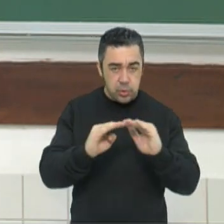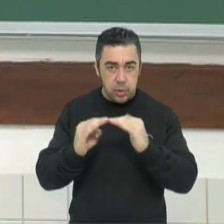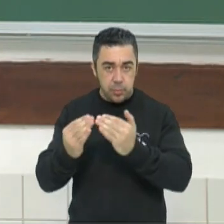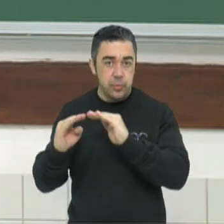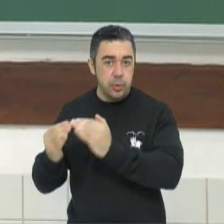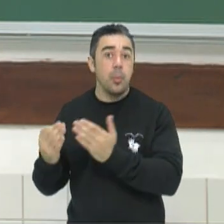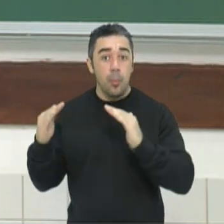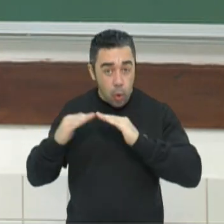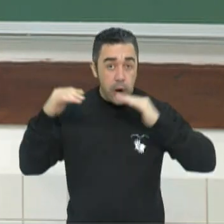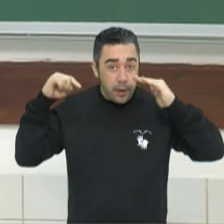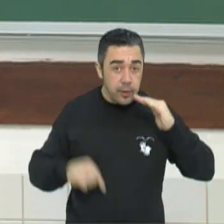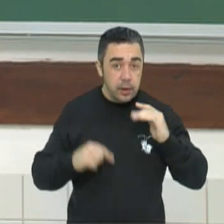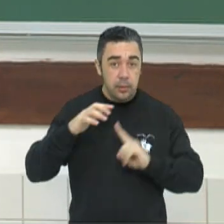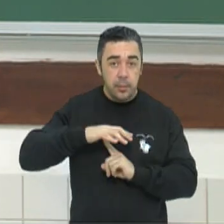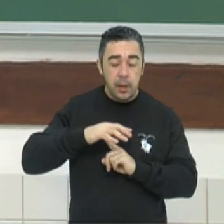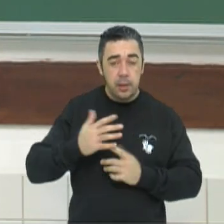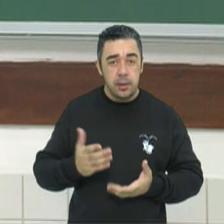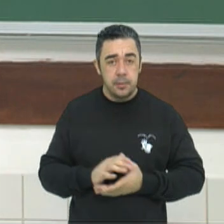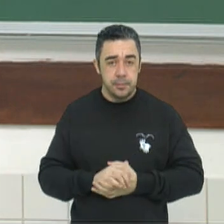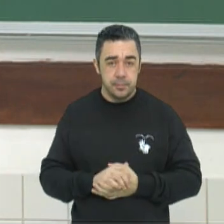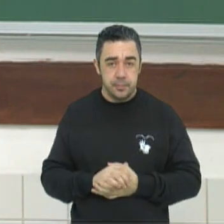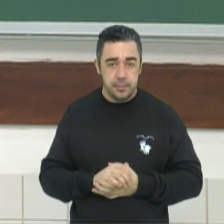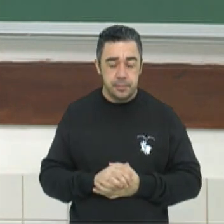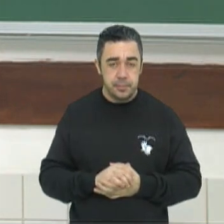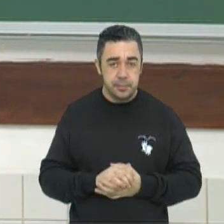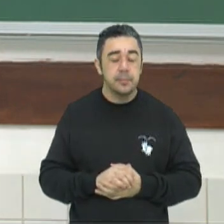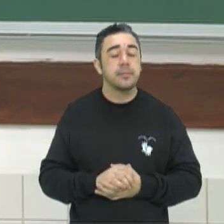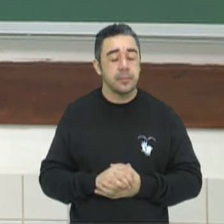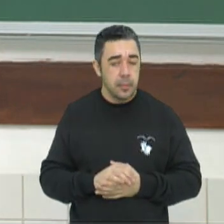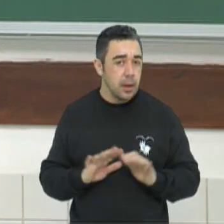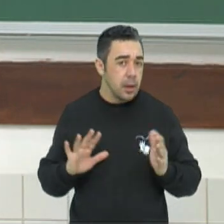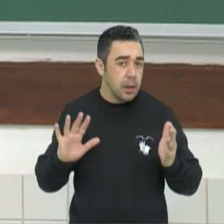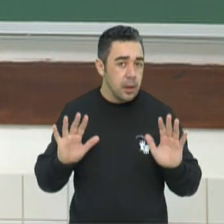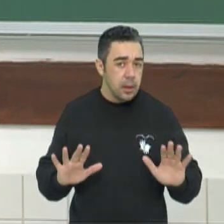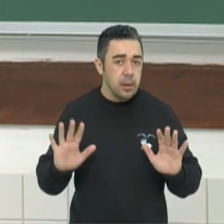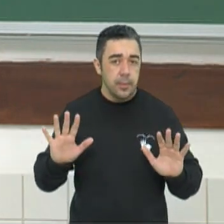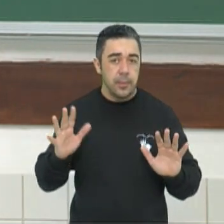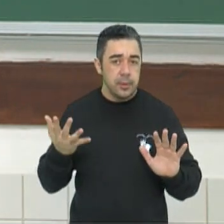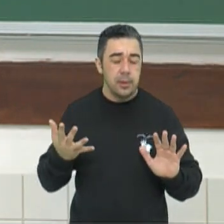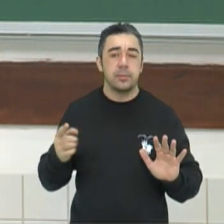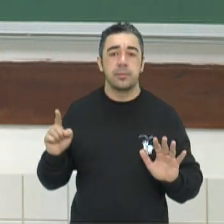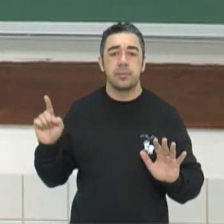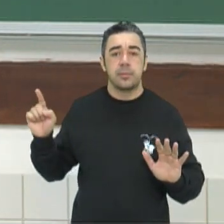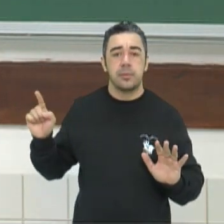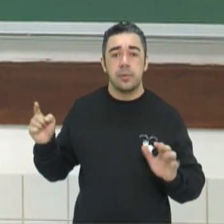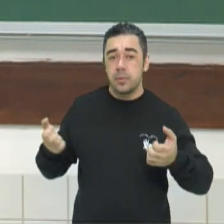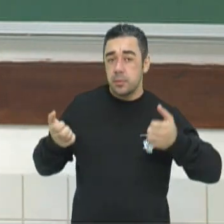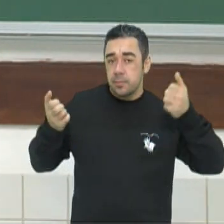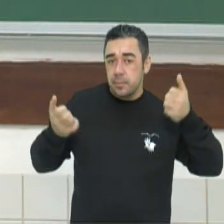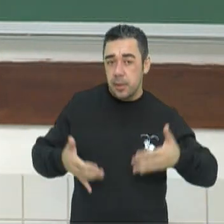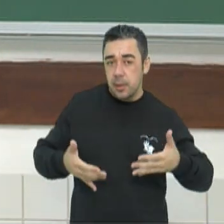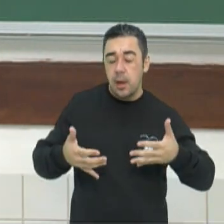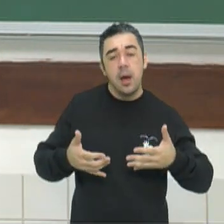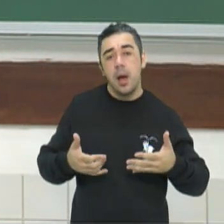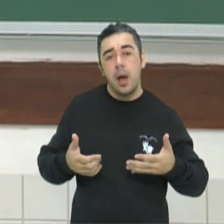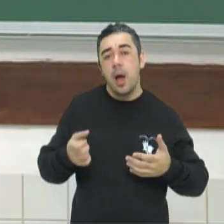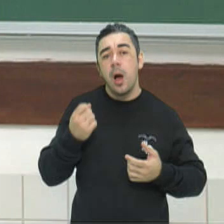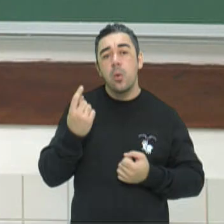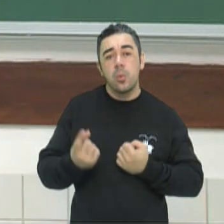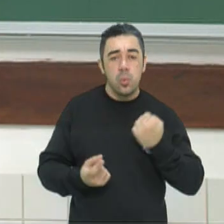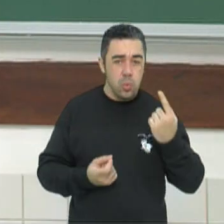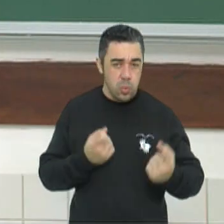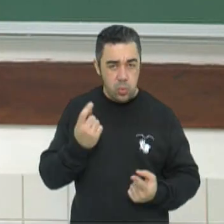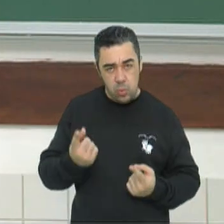que hoje nós chamamos de Estado do Paraná. E o que acontece? Nós vamos falar um pouco sobre alguns